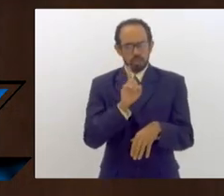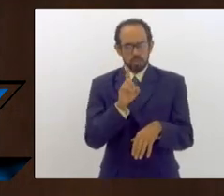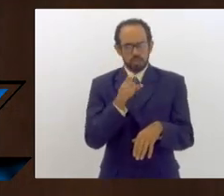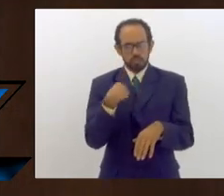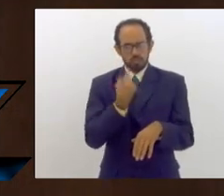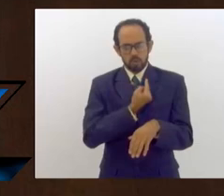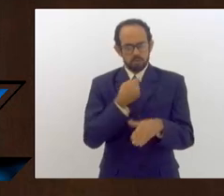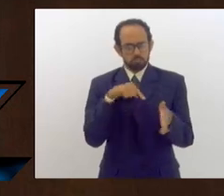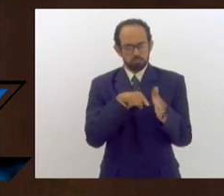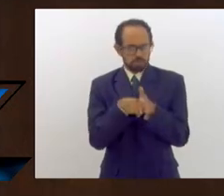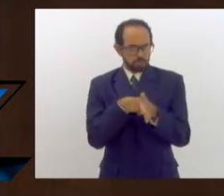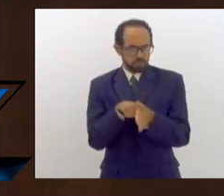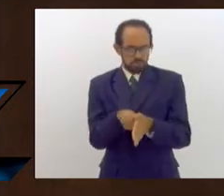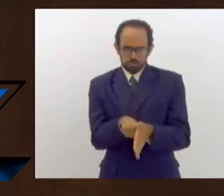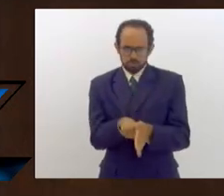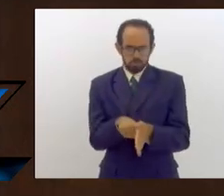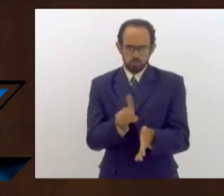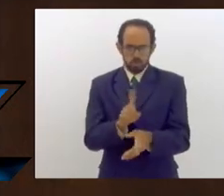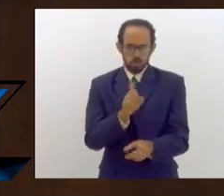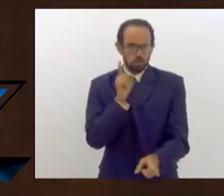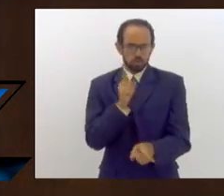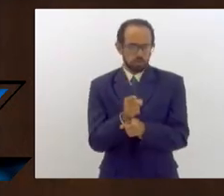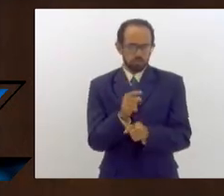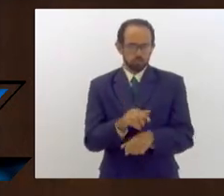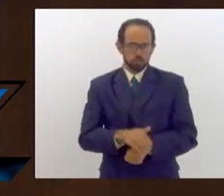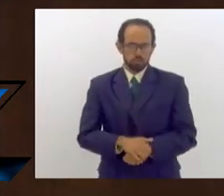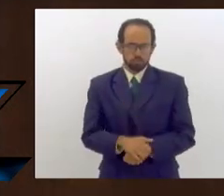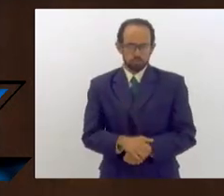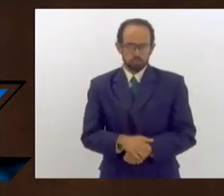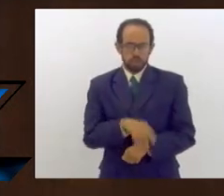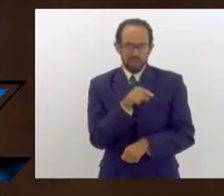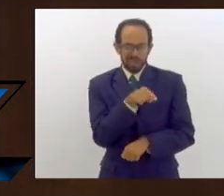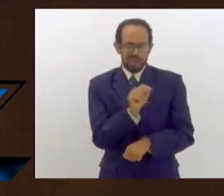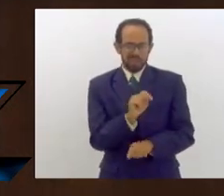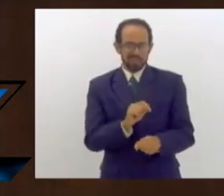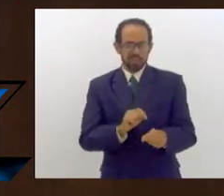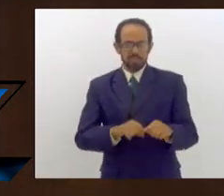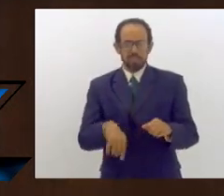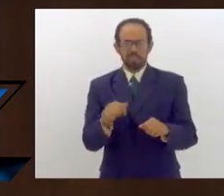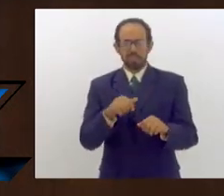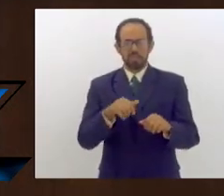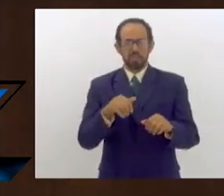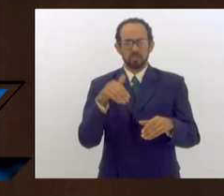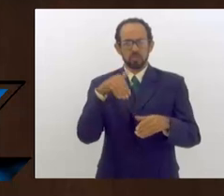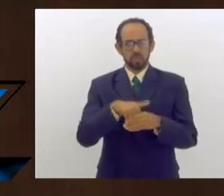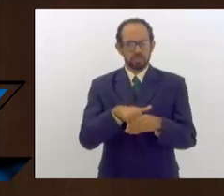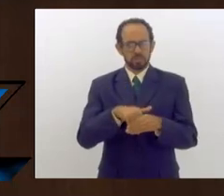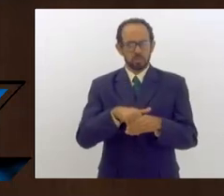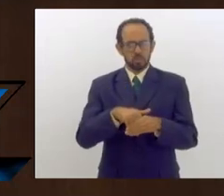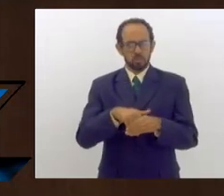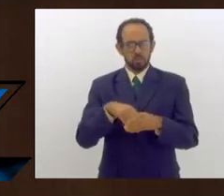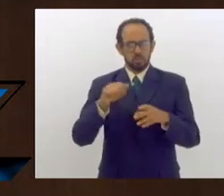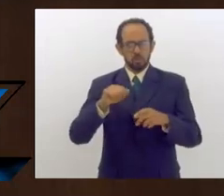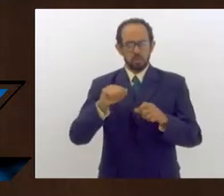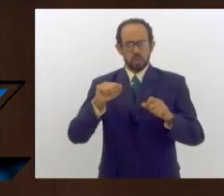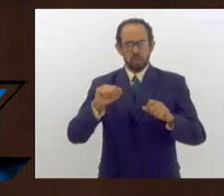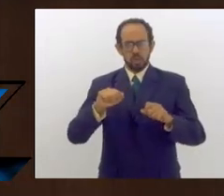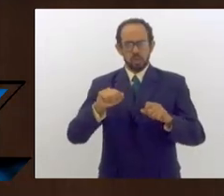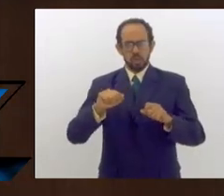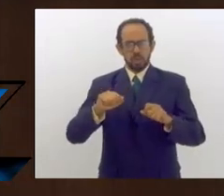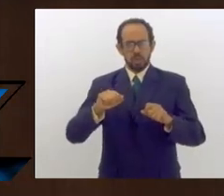procurou saber e não encontrou esse processo legislativo que tá aqui para que o prêmio da Paz